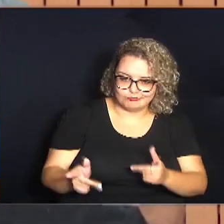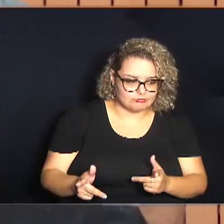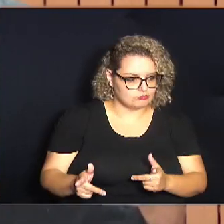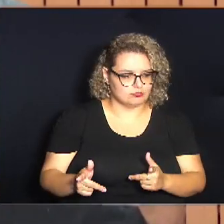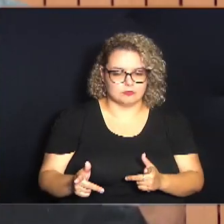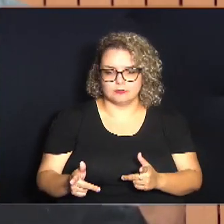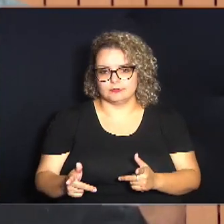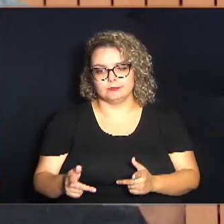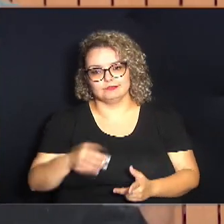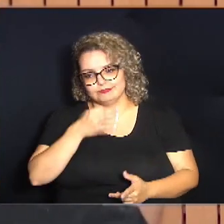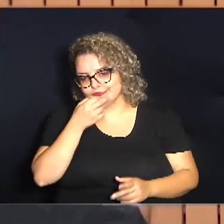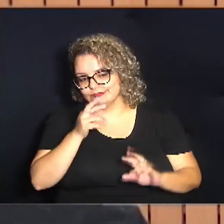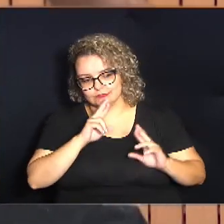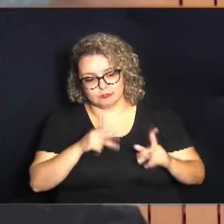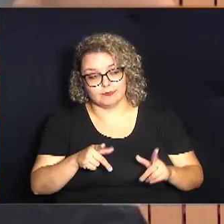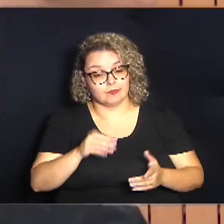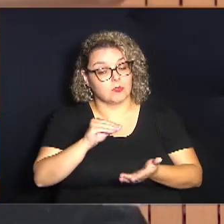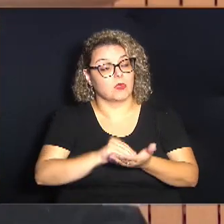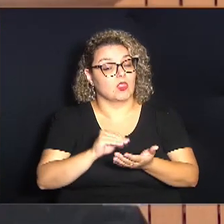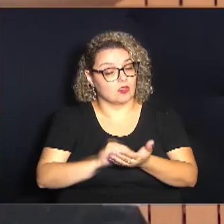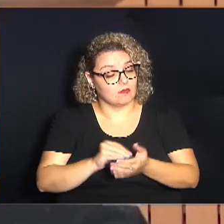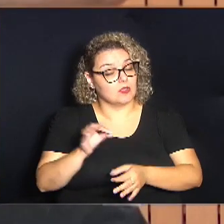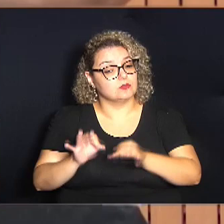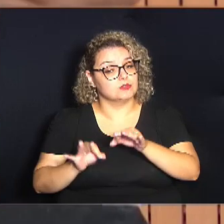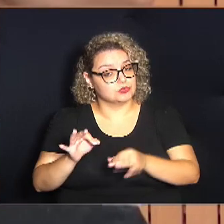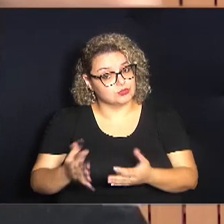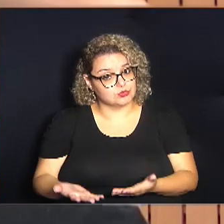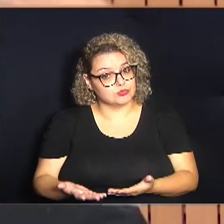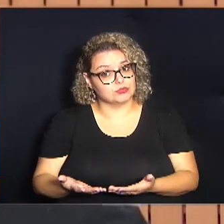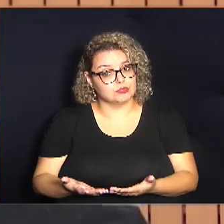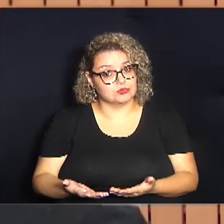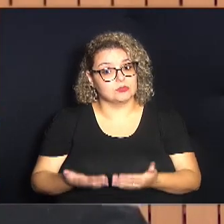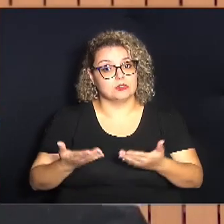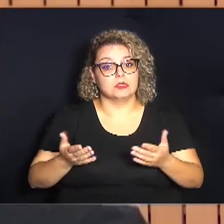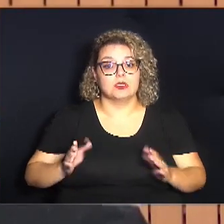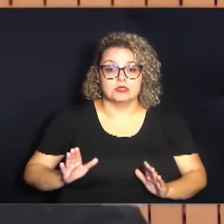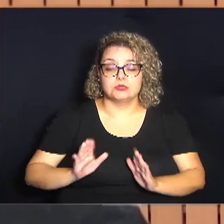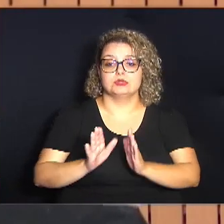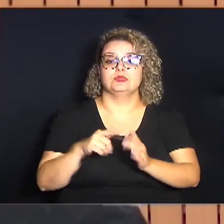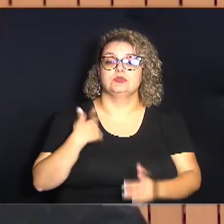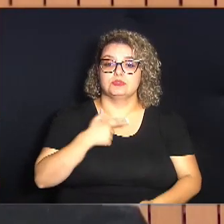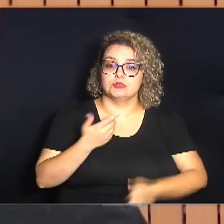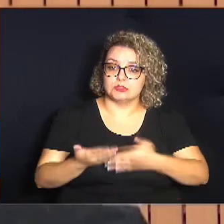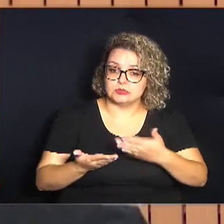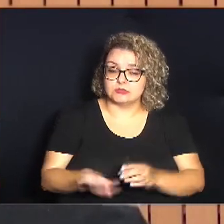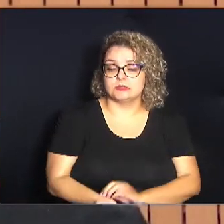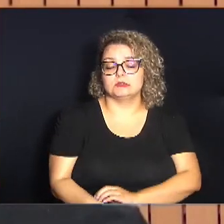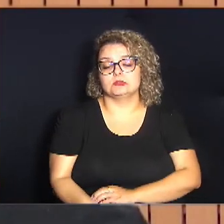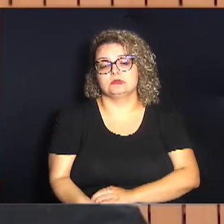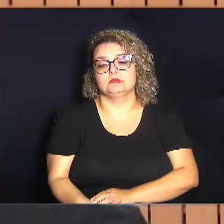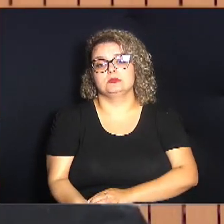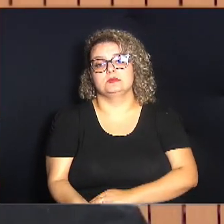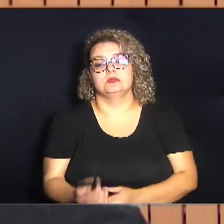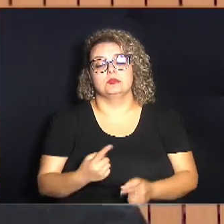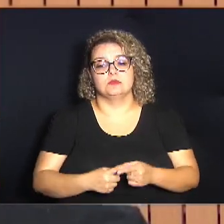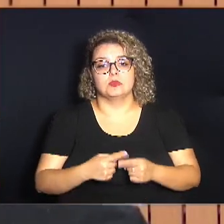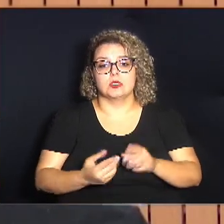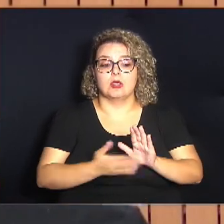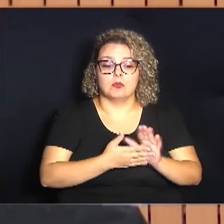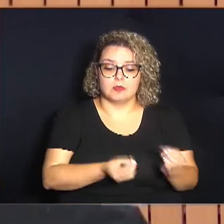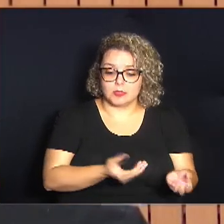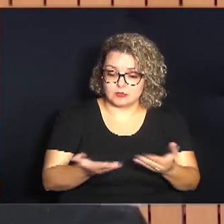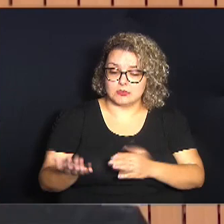e, inclusive, injustiças, né? E é diante disso que nós estamos lidando, porque a proposta enviada aqui à